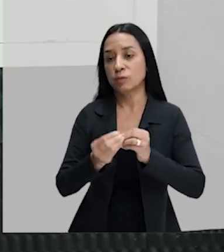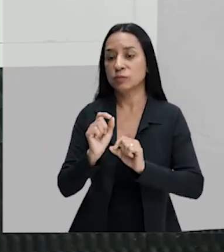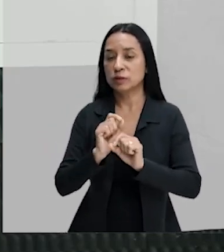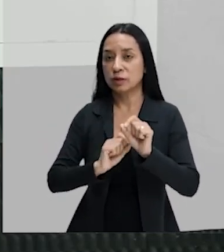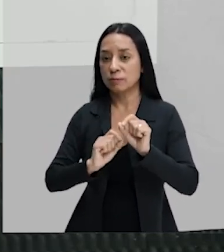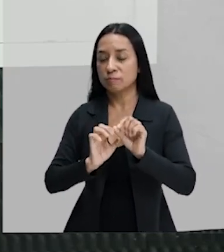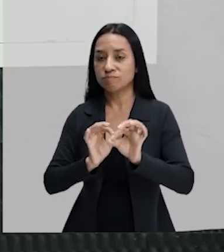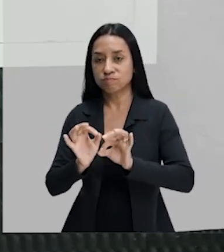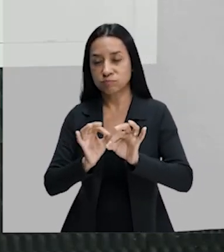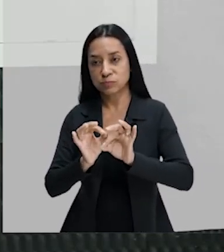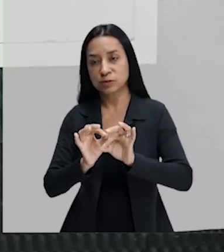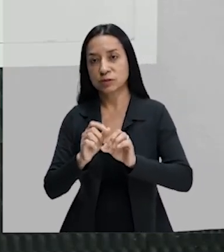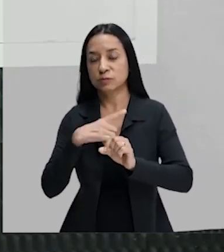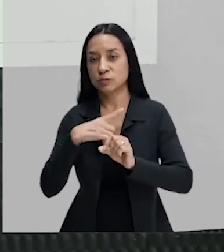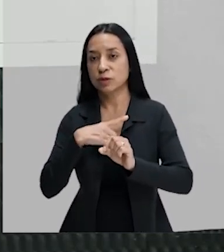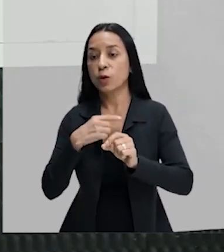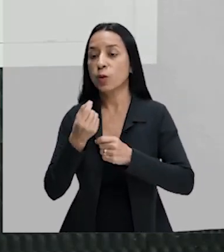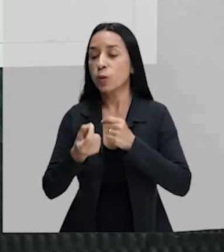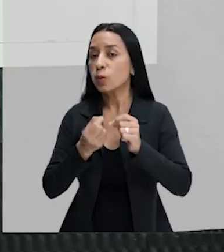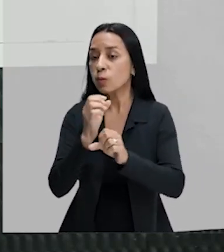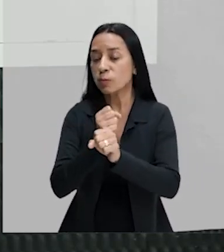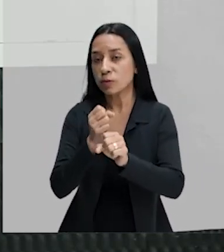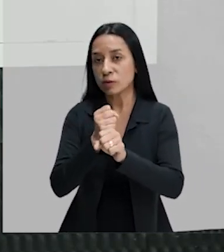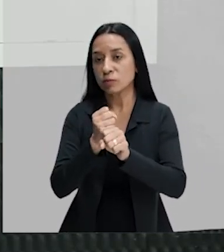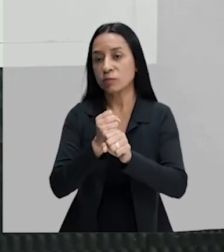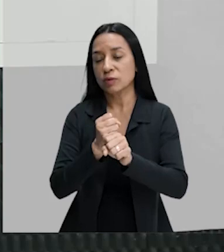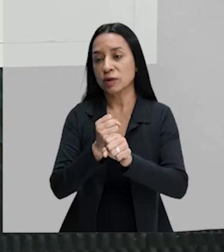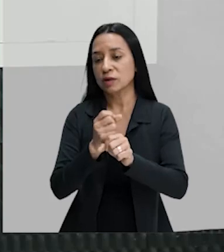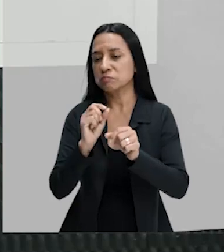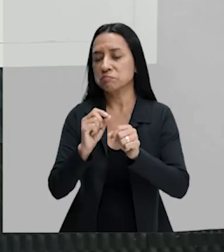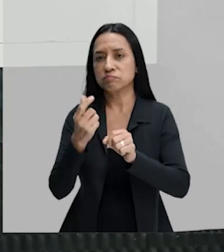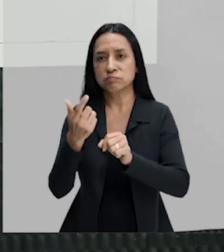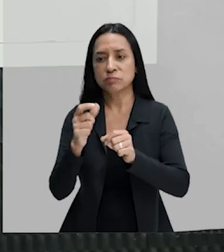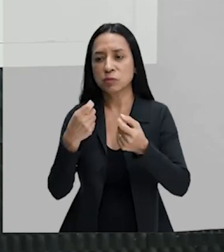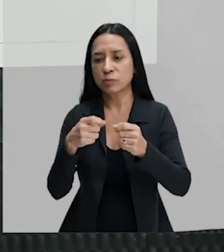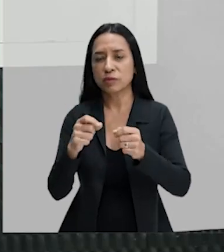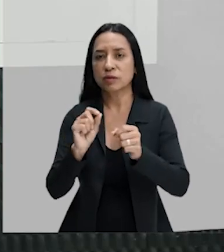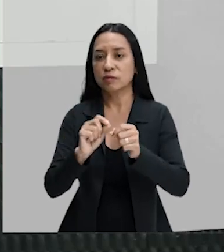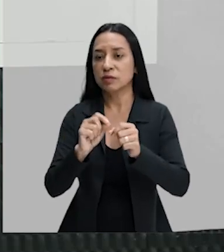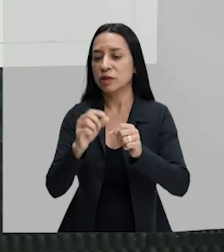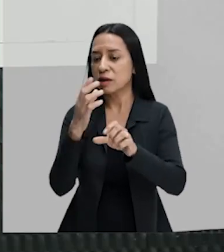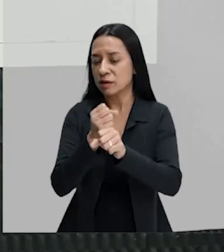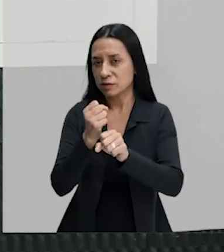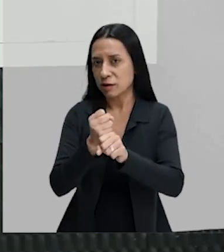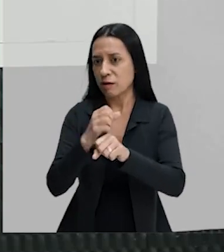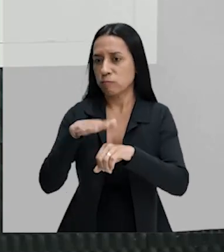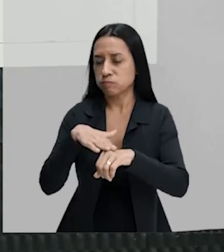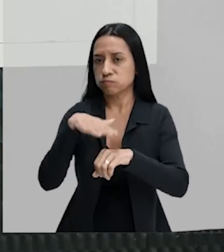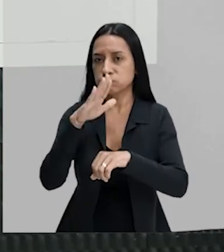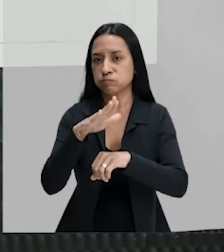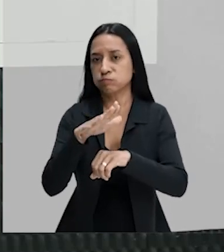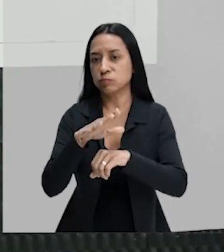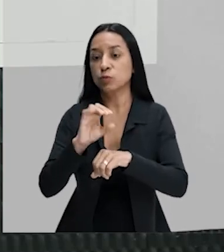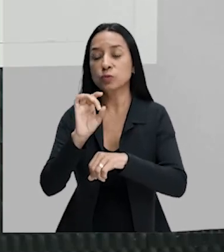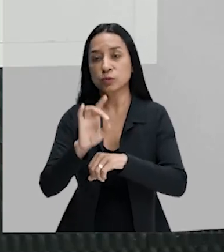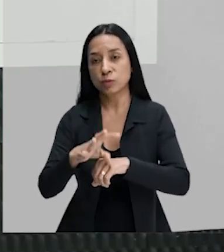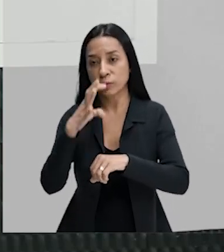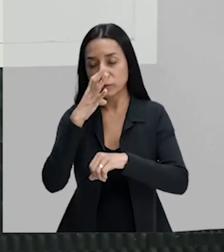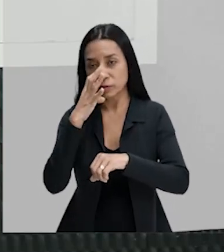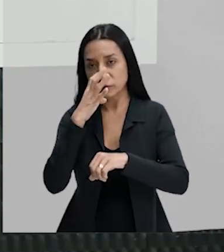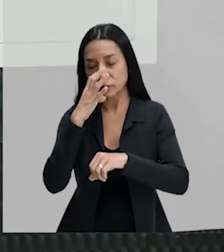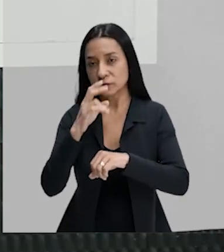a gente calcular o determinante sem fazer muito cálculo, apenas pela observação dessas propriedades, certo? Vimos